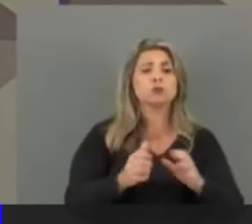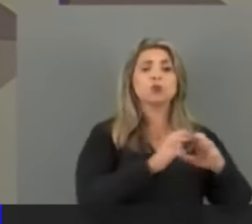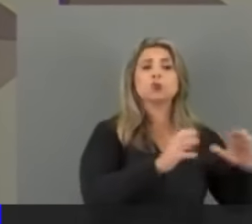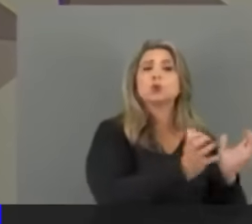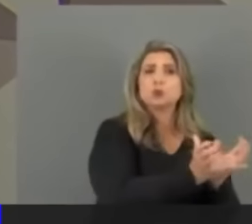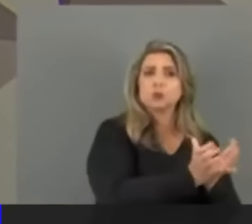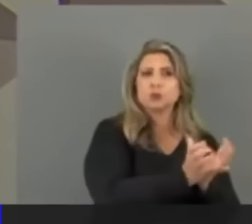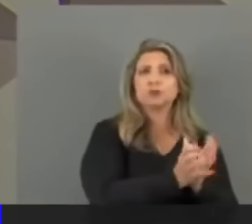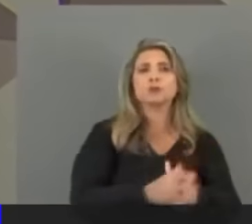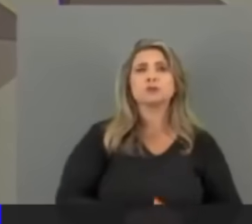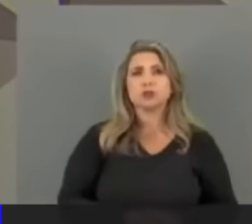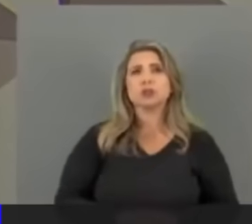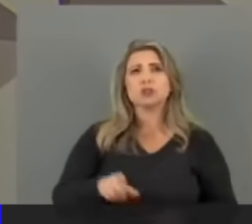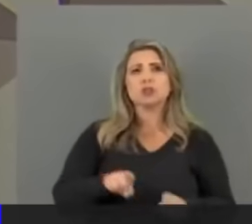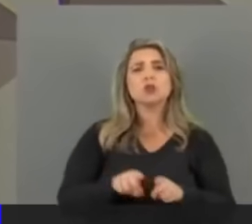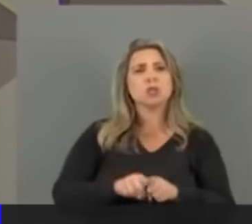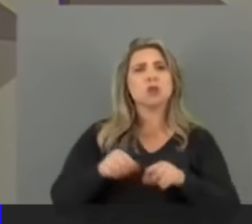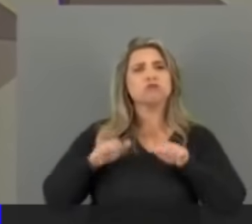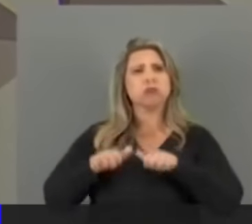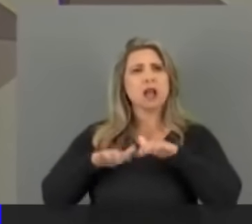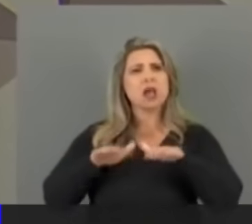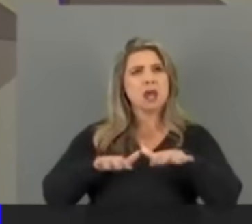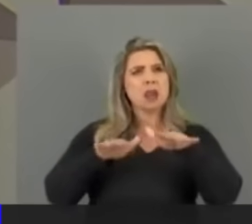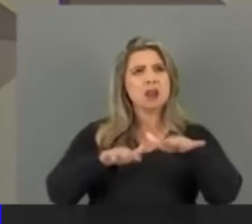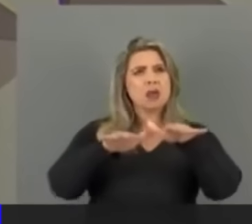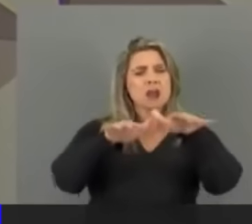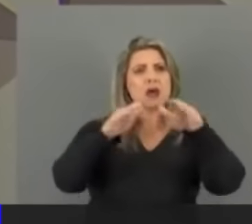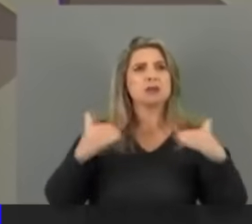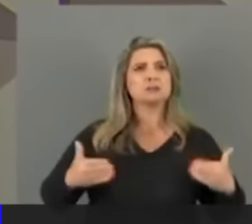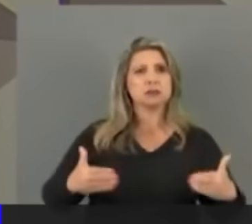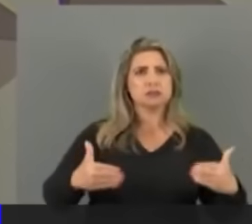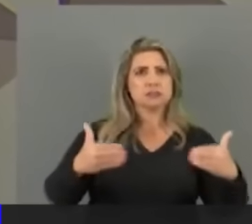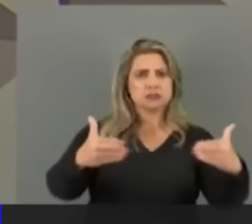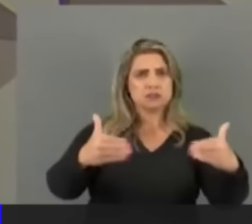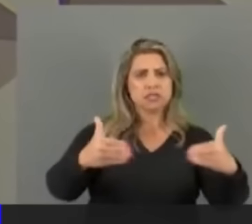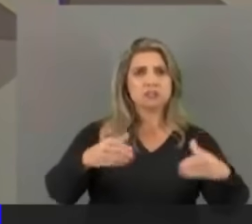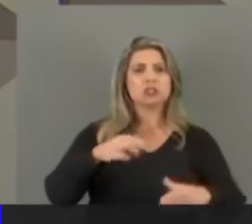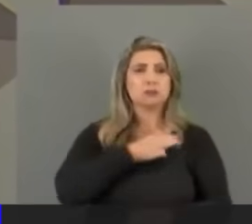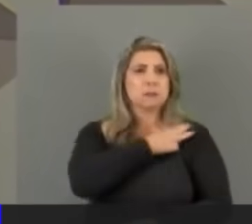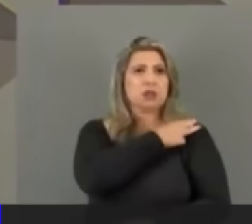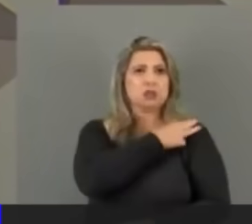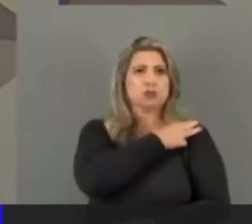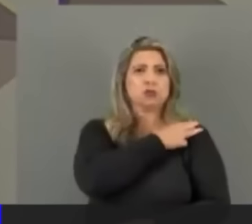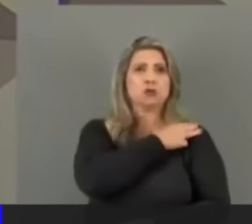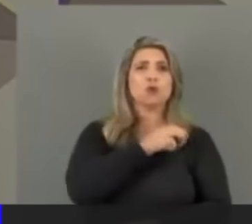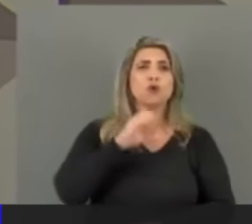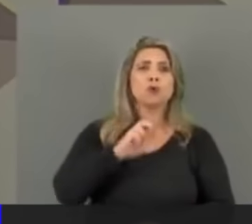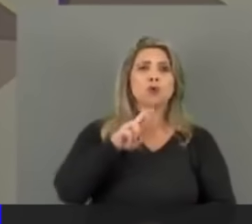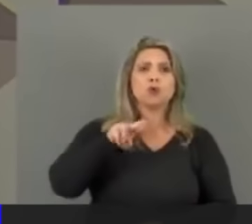tenente, rumo à esplanada mesmo, para que esvaziássemos a esplanada, e o Major Cunha, tenente Marco Teixeira